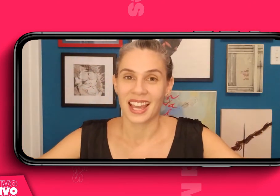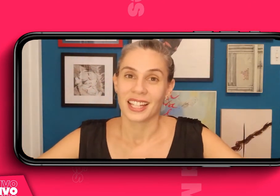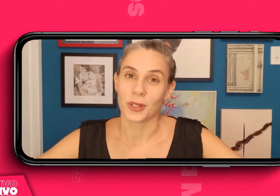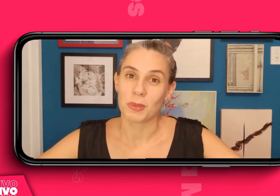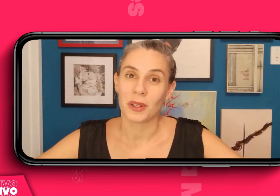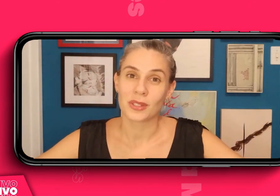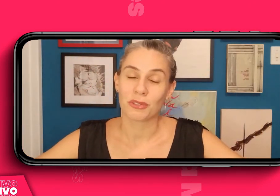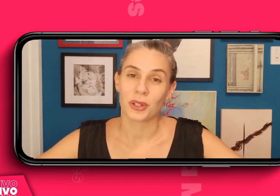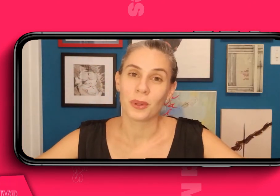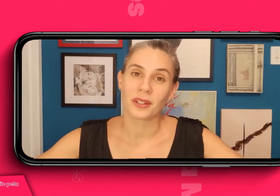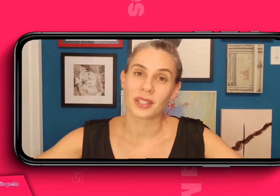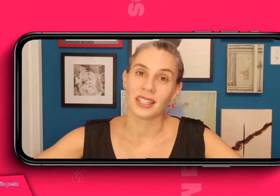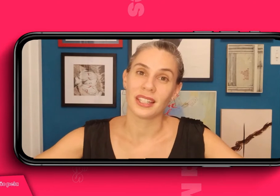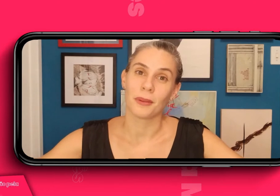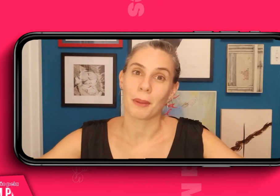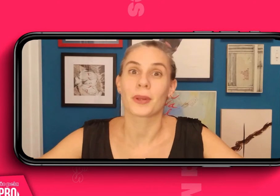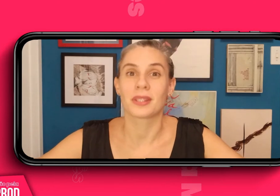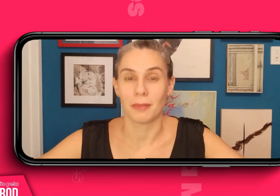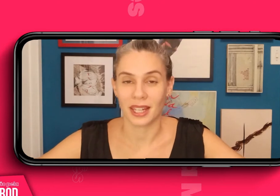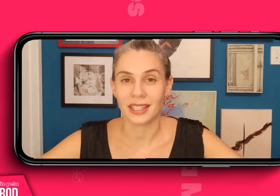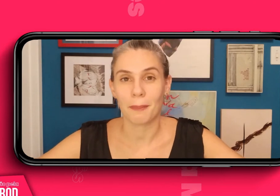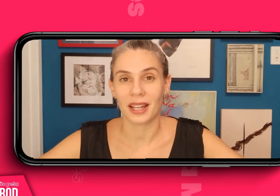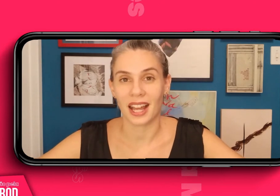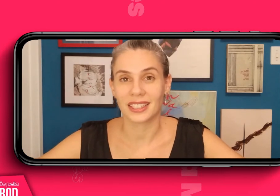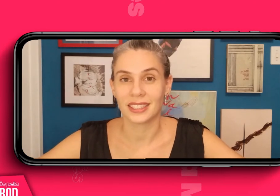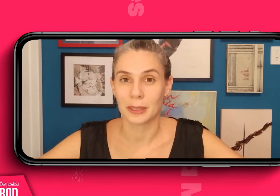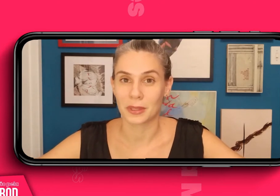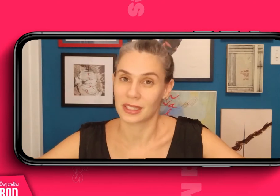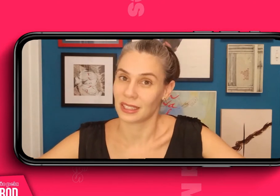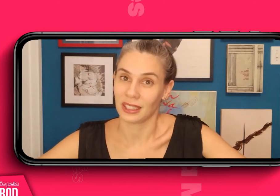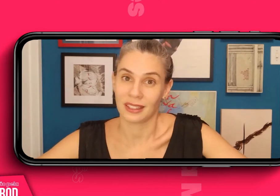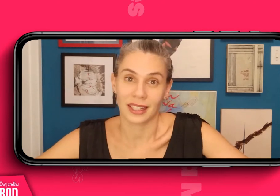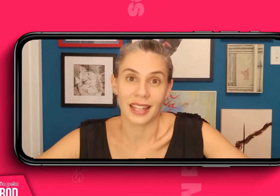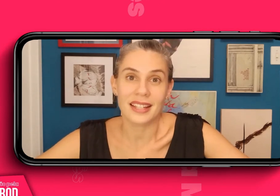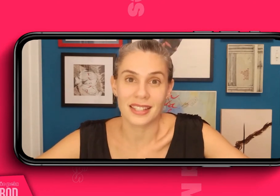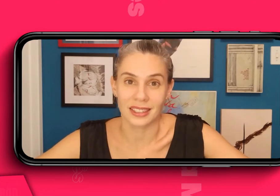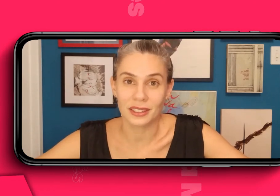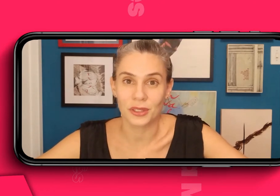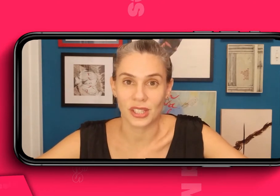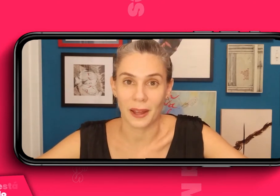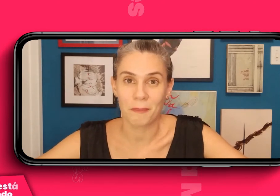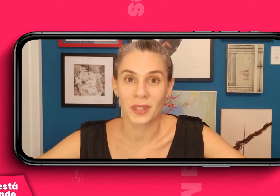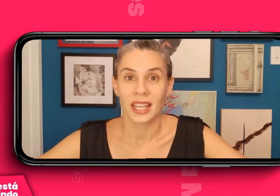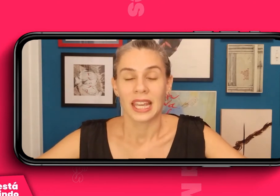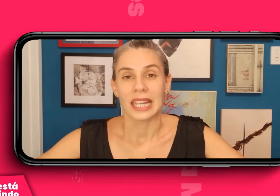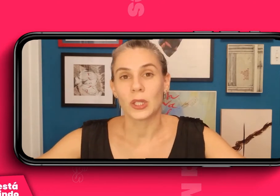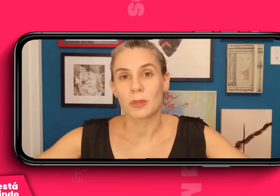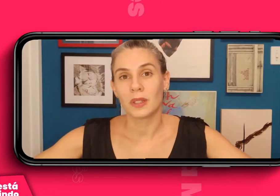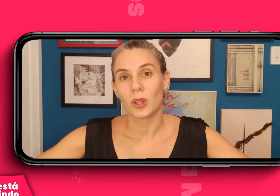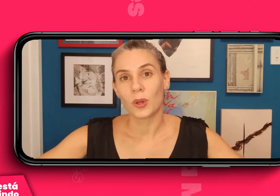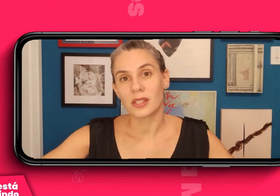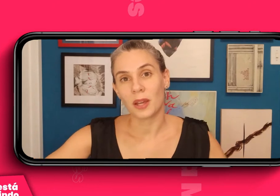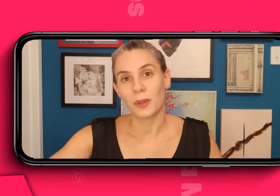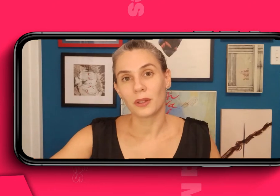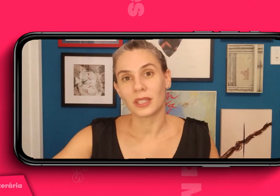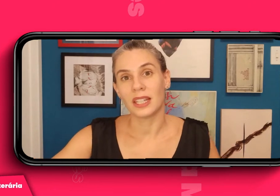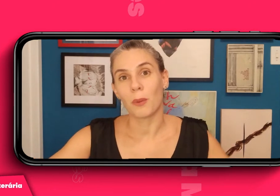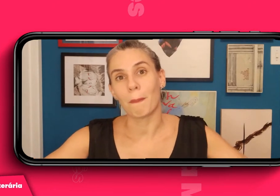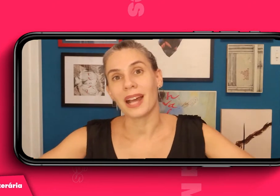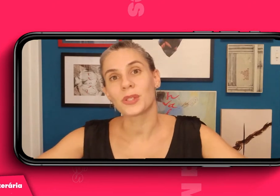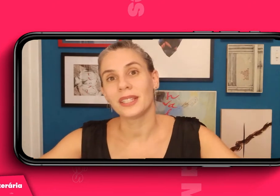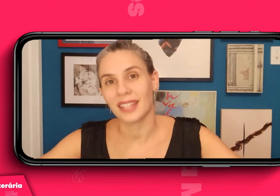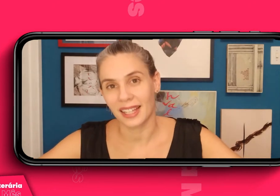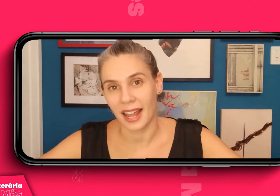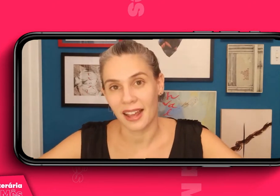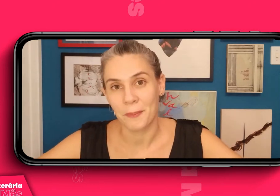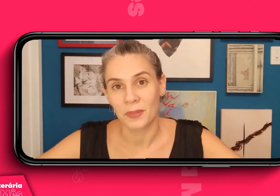vai. 2011 foi o ano que eu me aproximei da balada, digamos assim, tem 10 anos já. E 2012 é o ano que